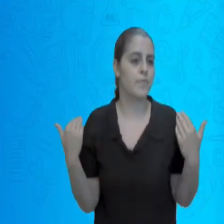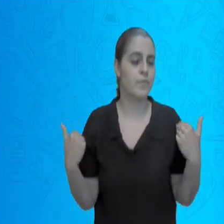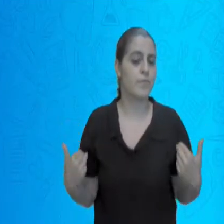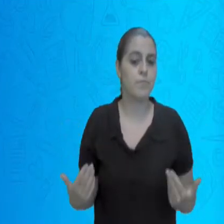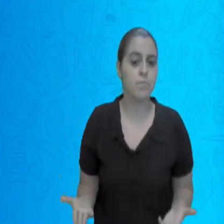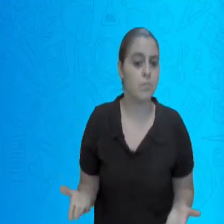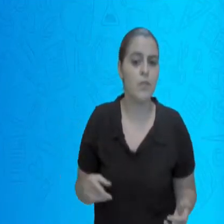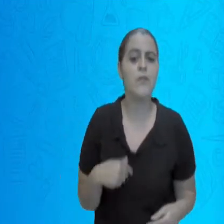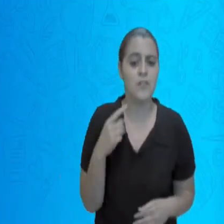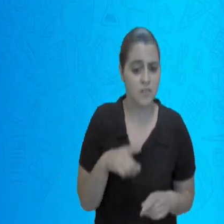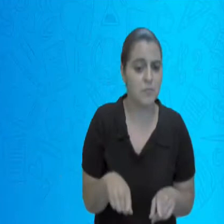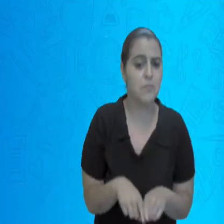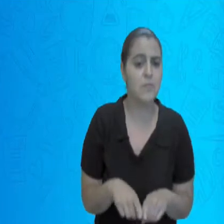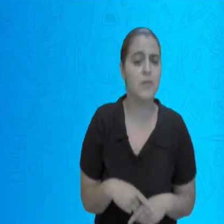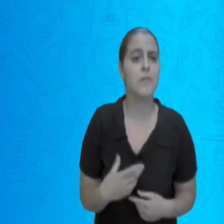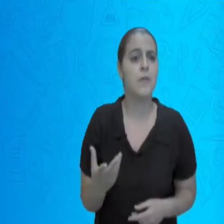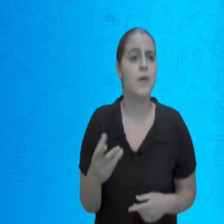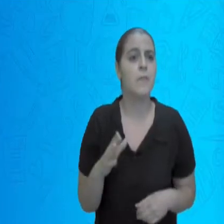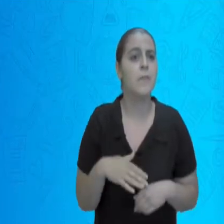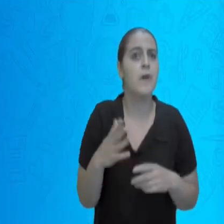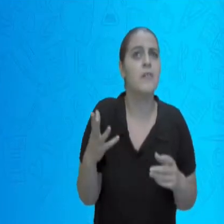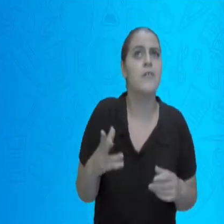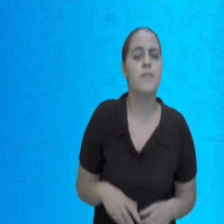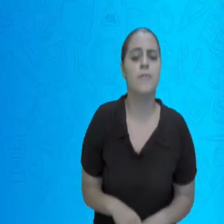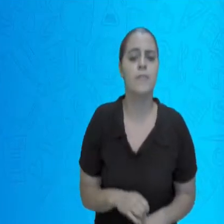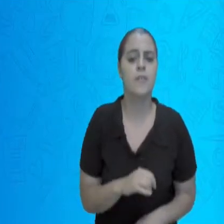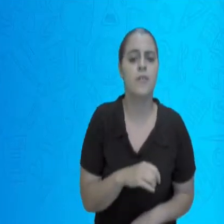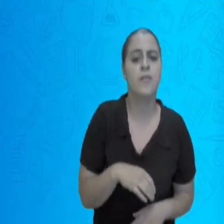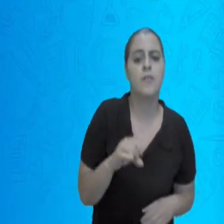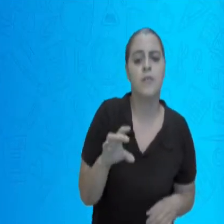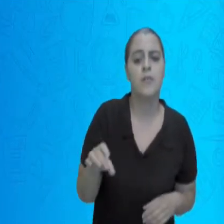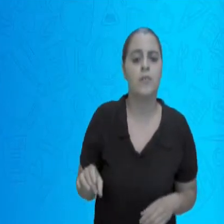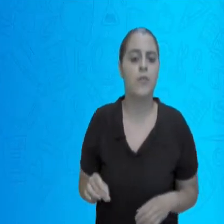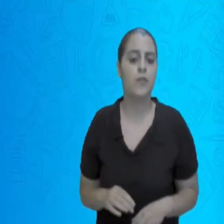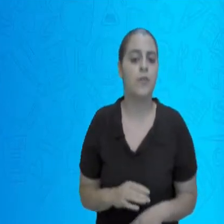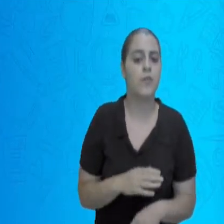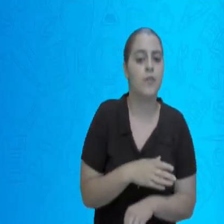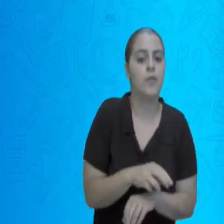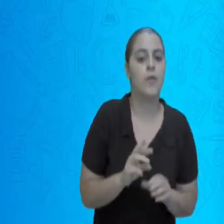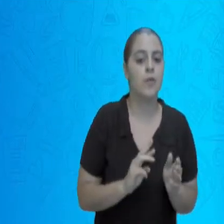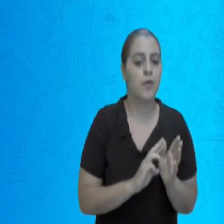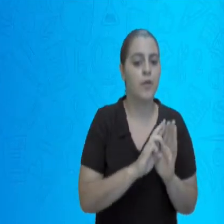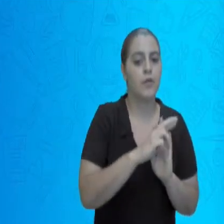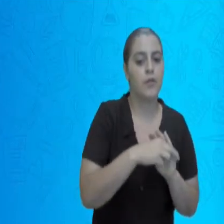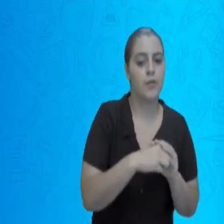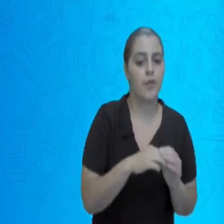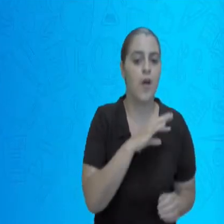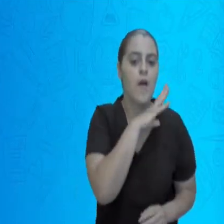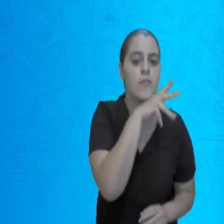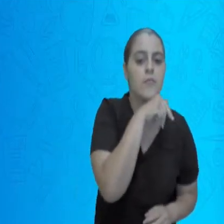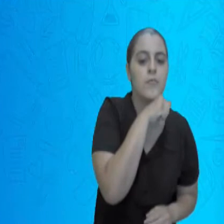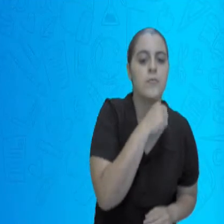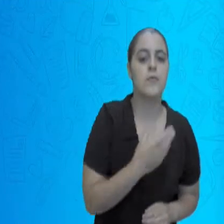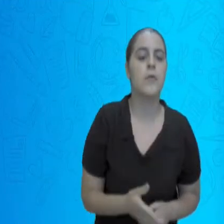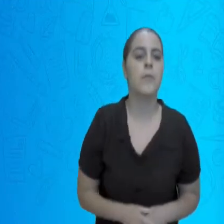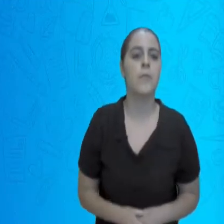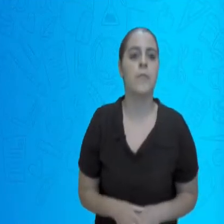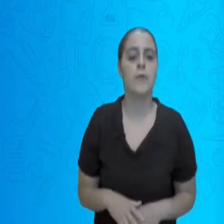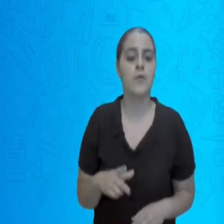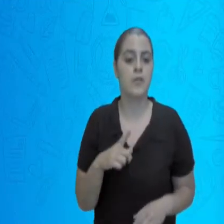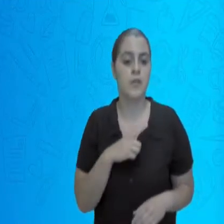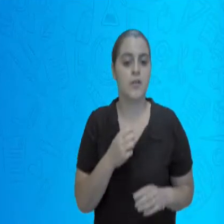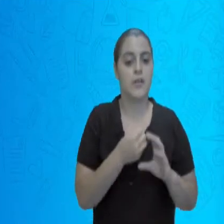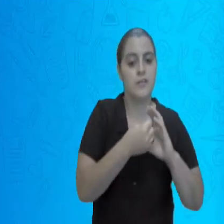de nós. Mas todos eles estão dentro do reino Animalia, justamente por